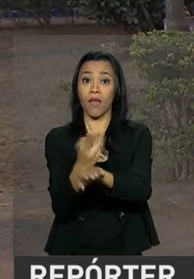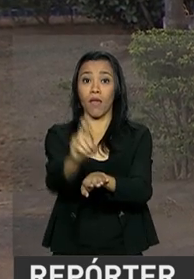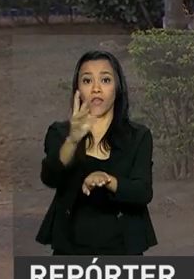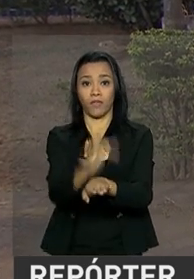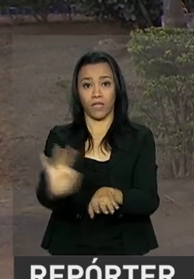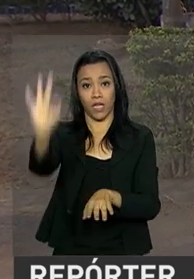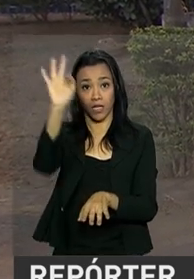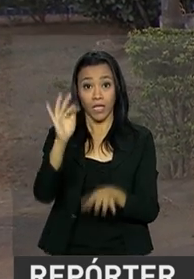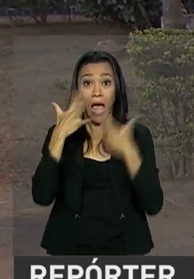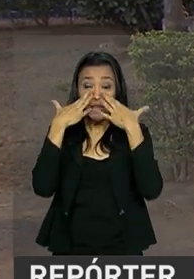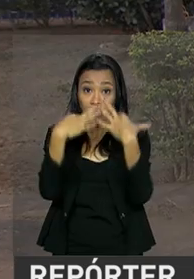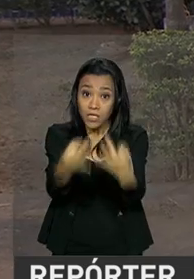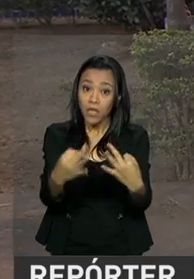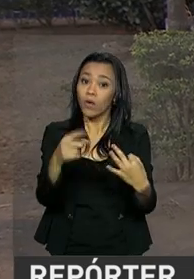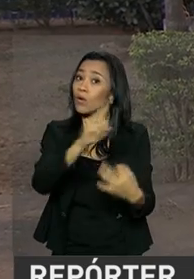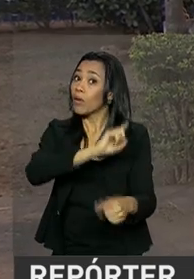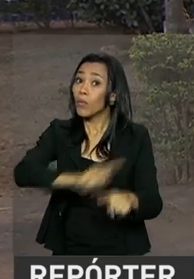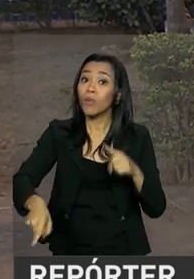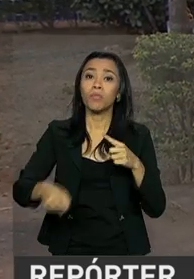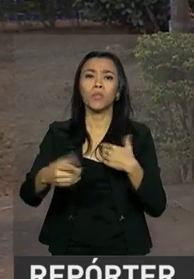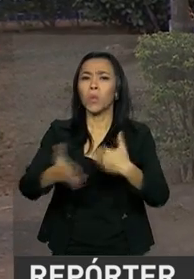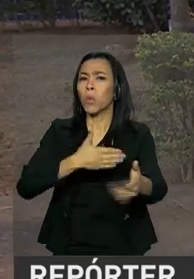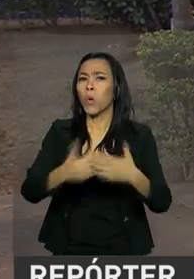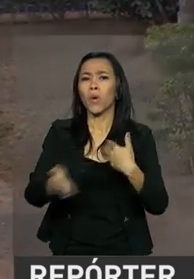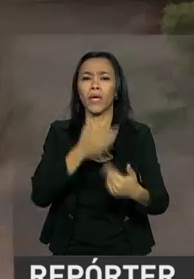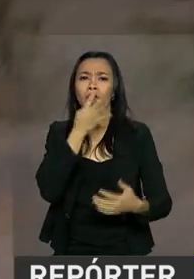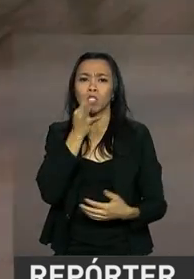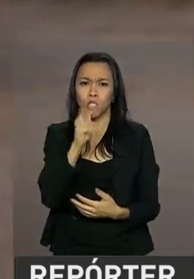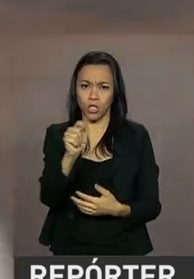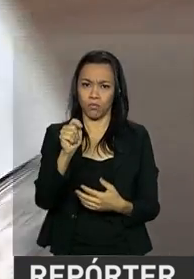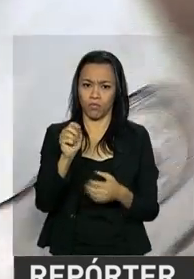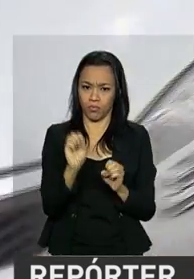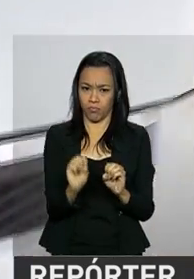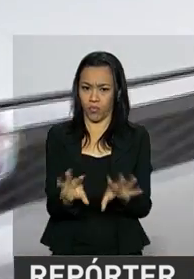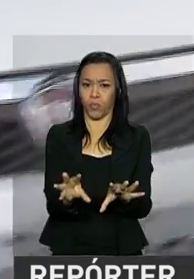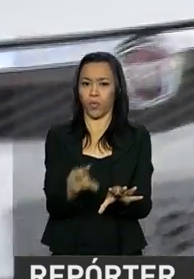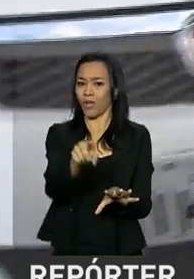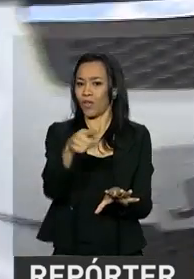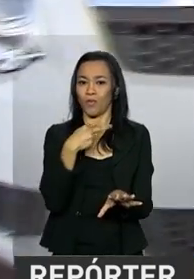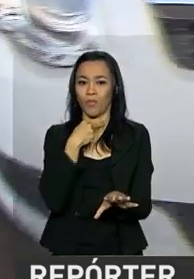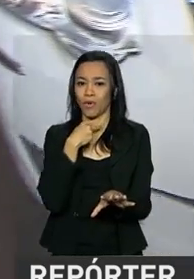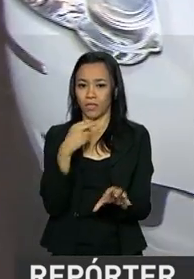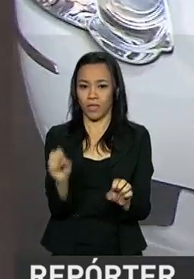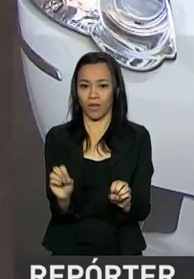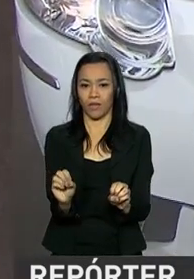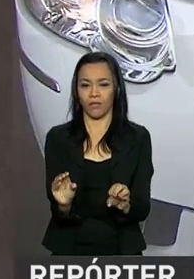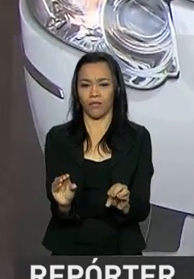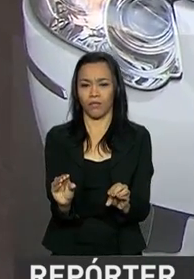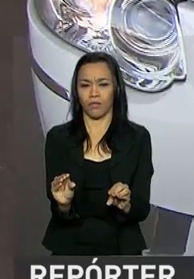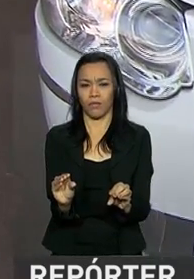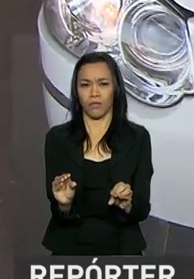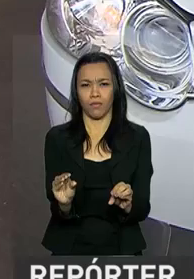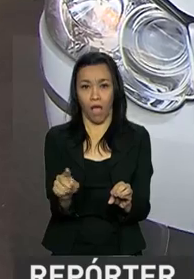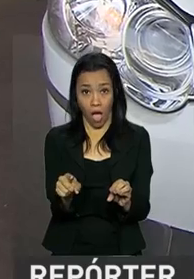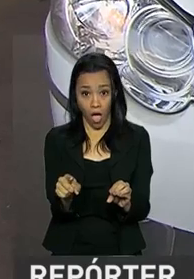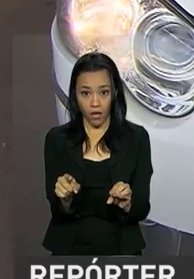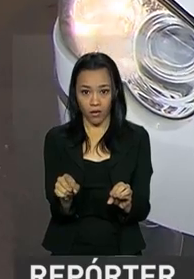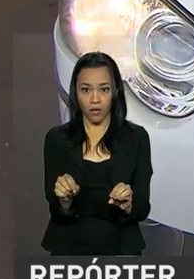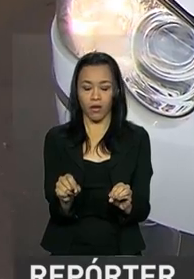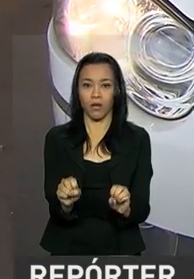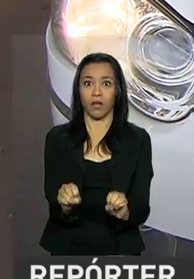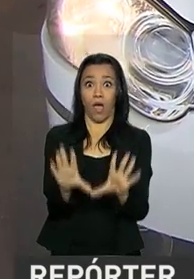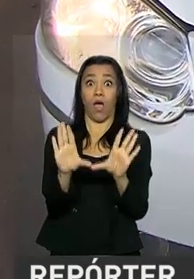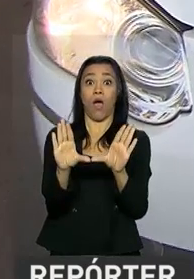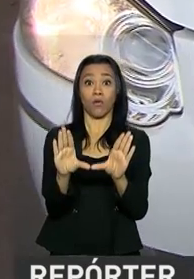atenção motorista não é permitido qualquer tipo de farol não pode ser lanterna luz